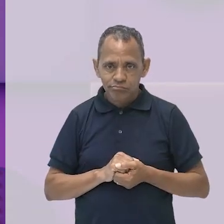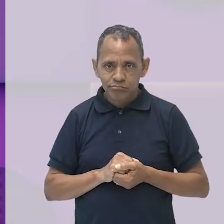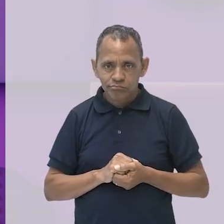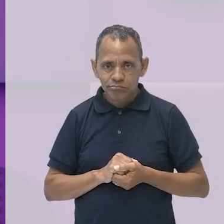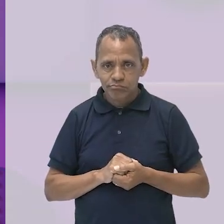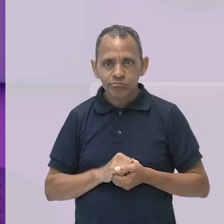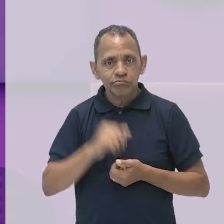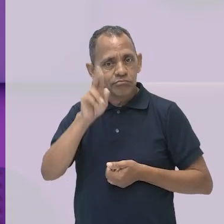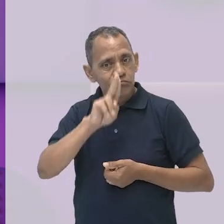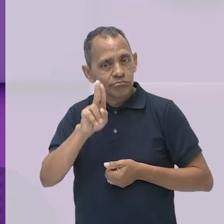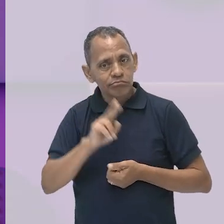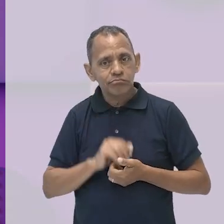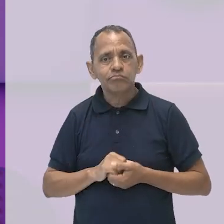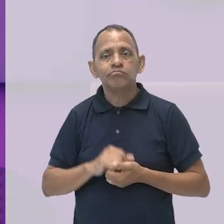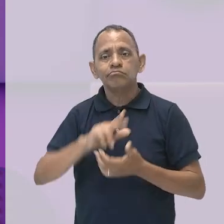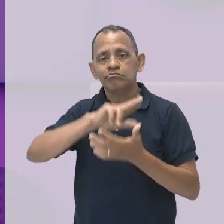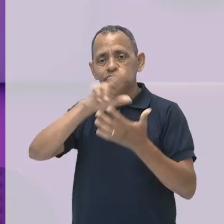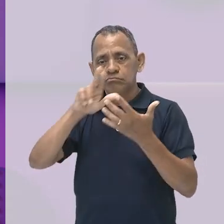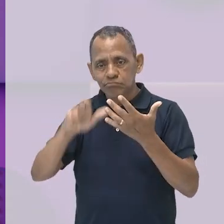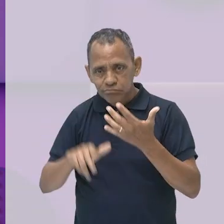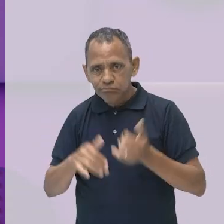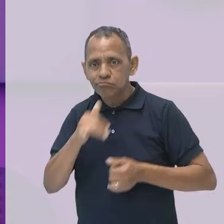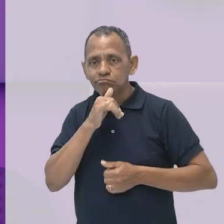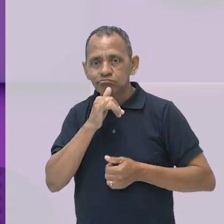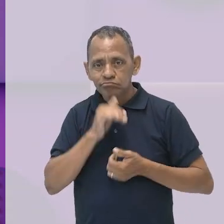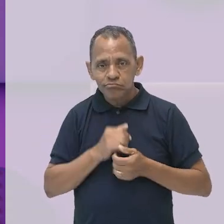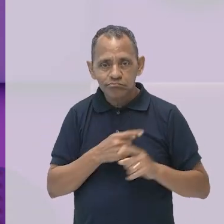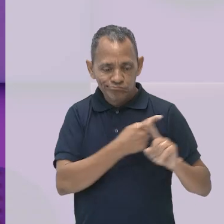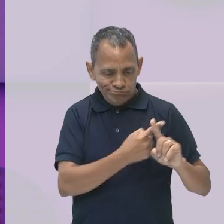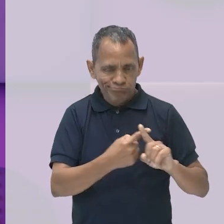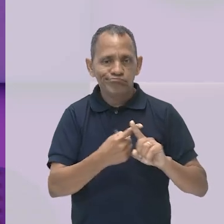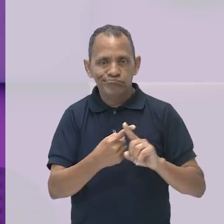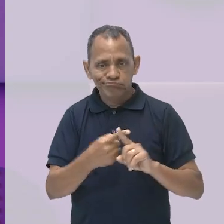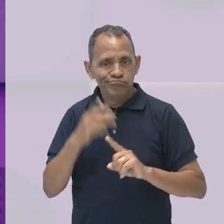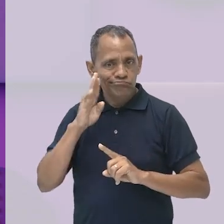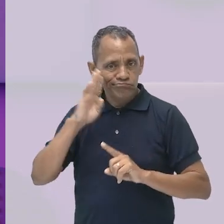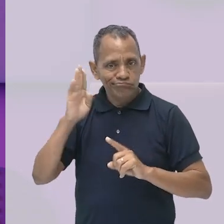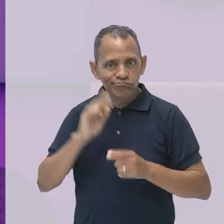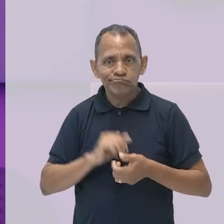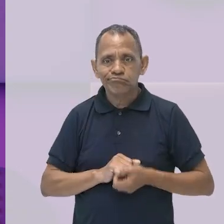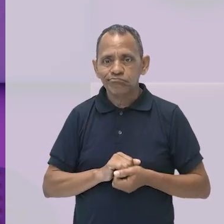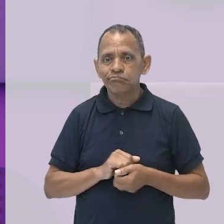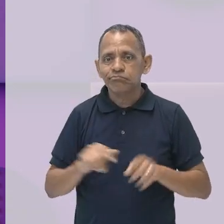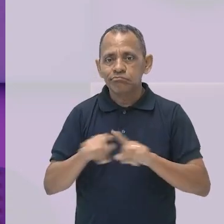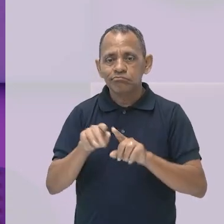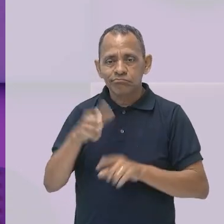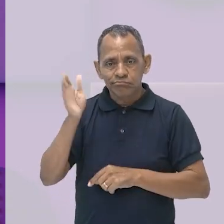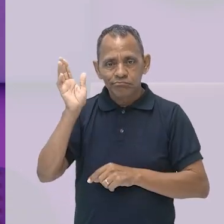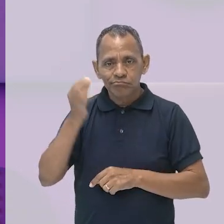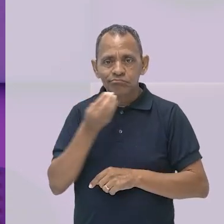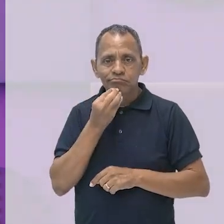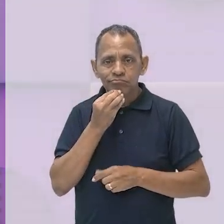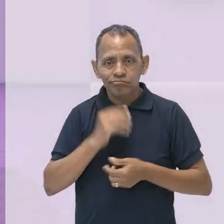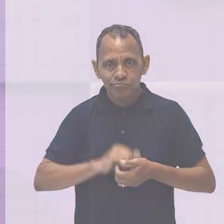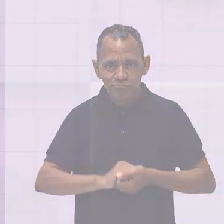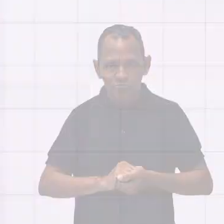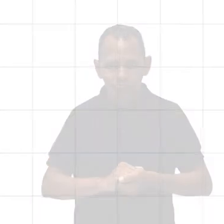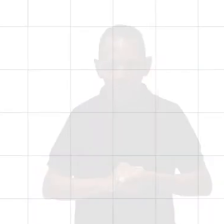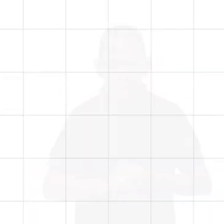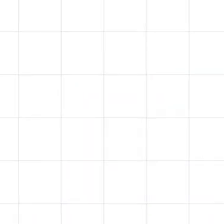vocês. Utilizamos bastante propriedades, principalmente de radicais, e até o nosso próximo encontro.